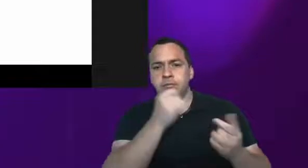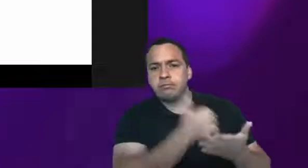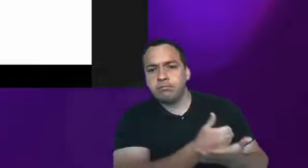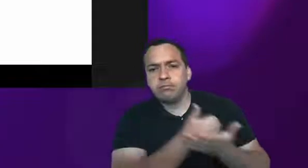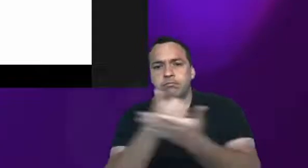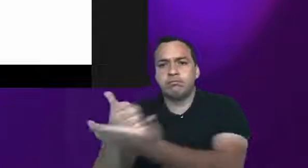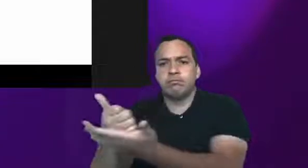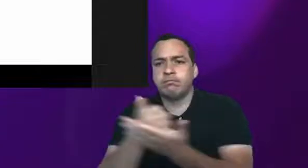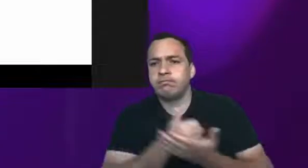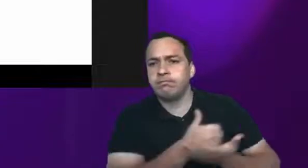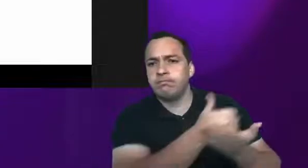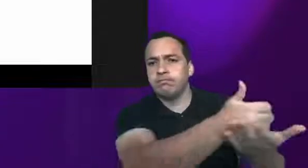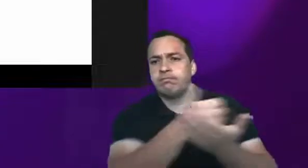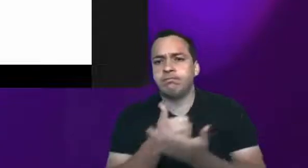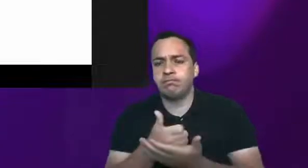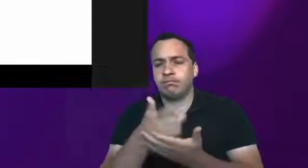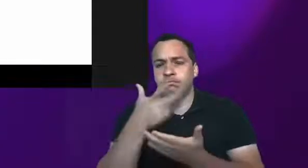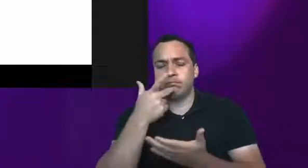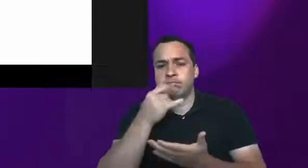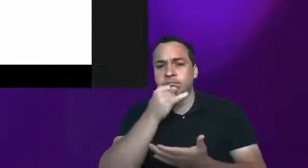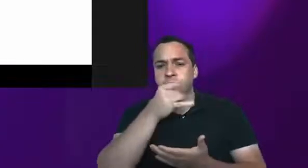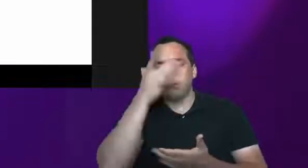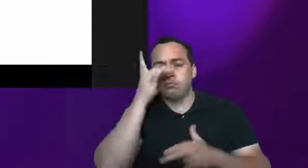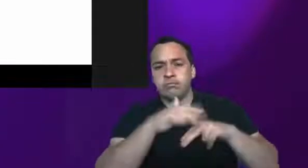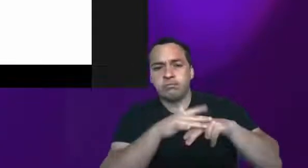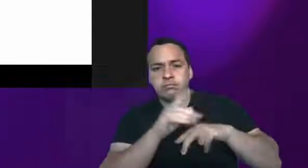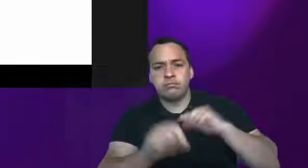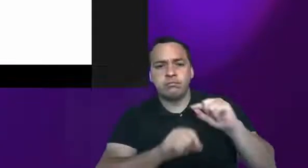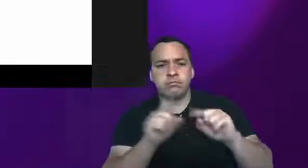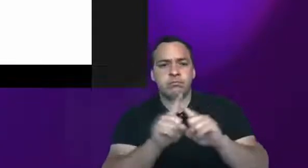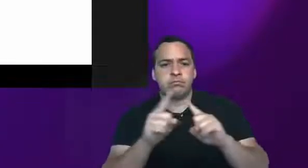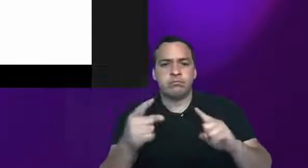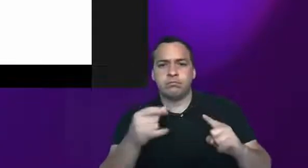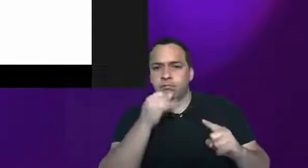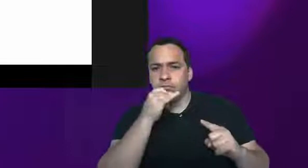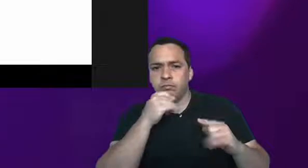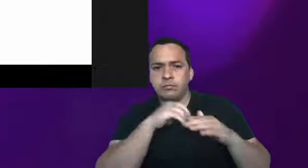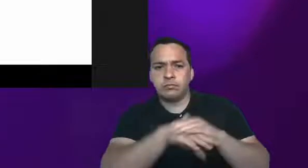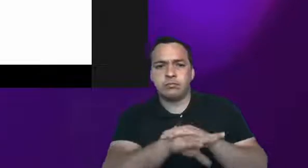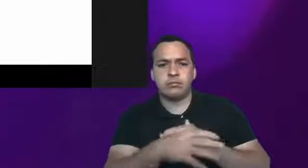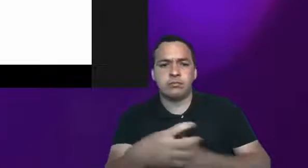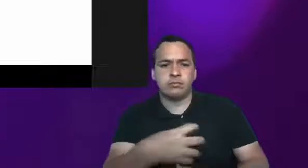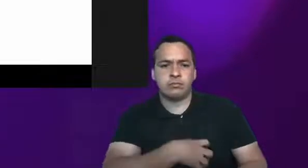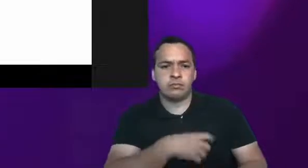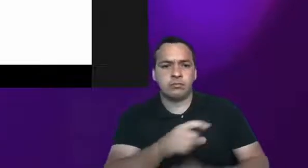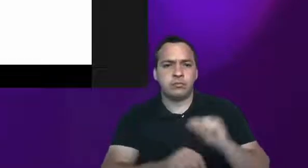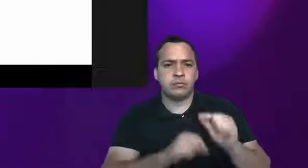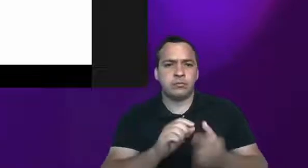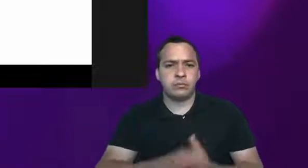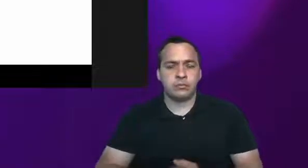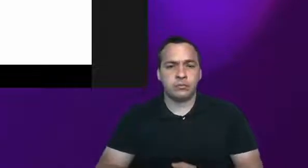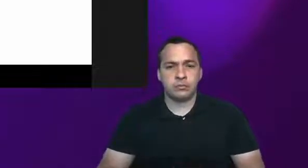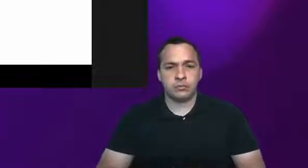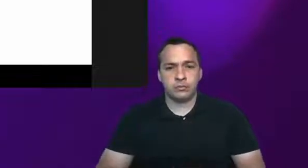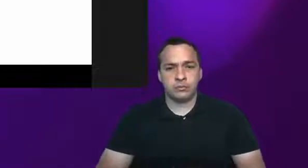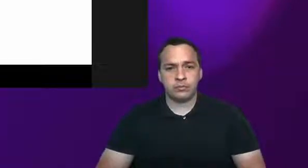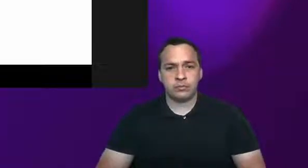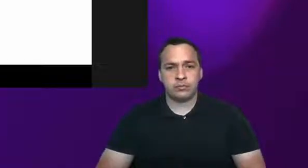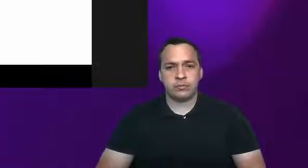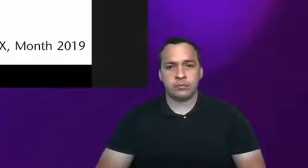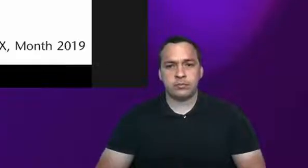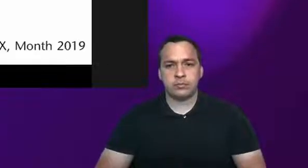e depois há inclusivamente um ensaio com fígados em paragem circulatória que está ainda à espera